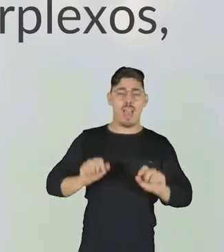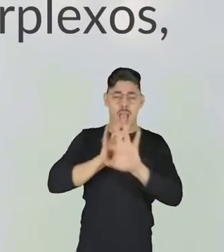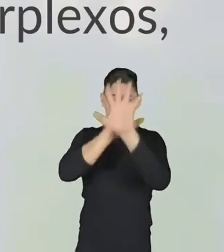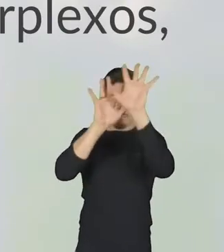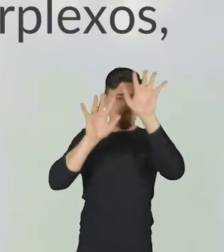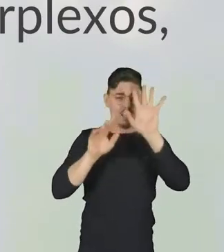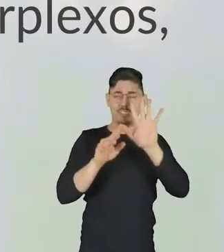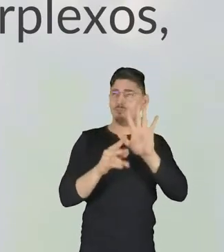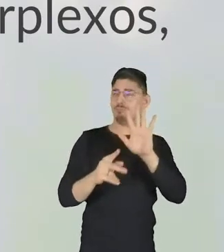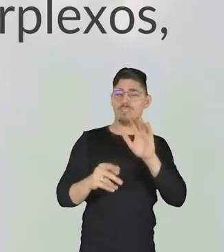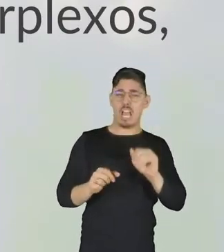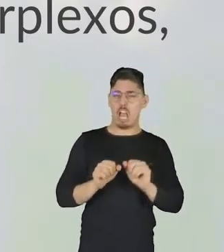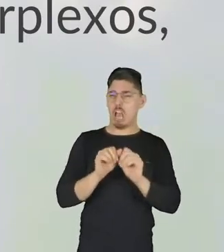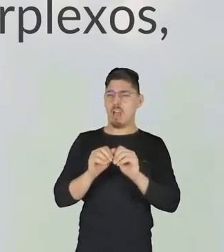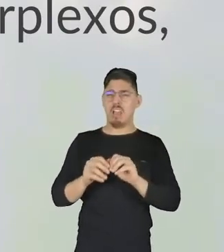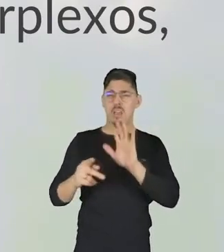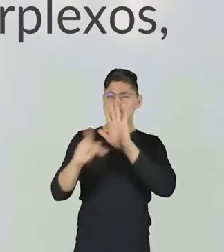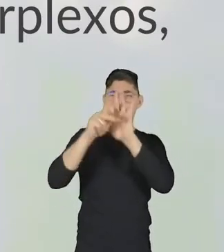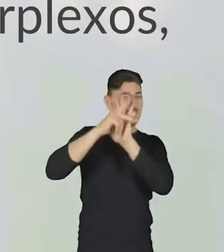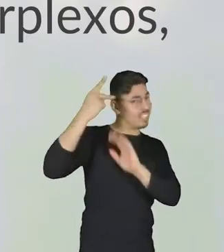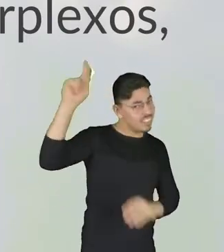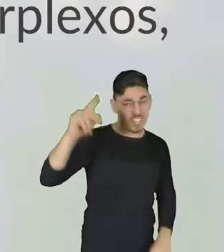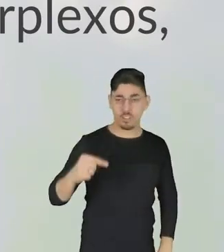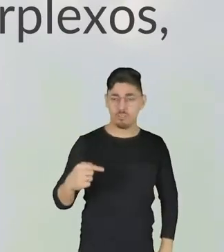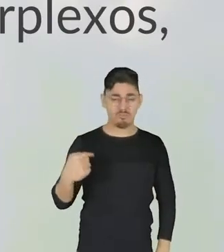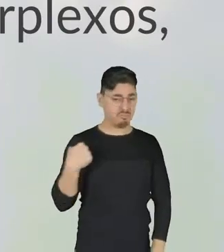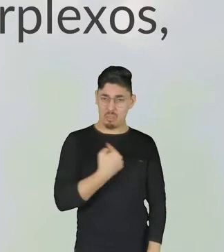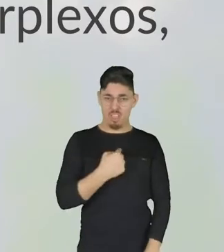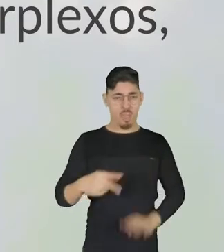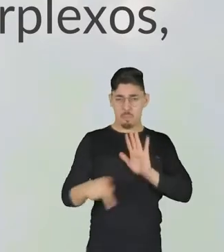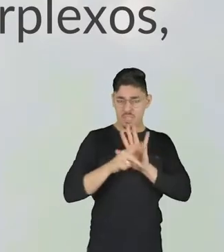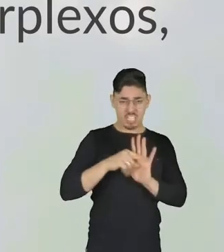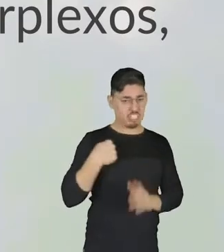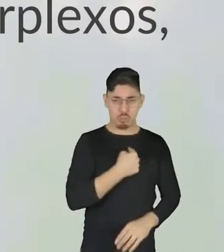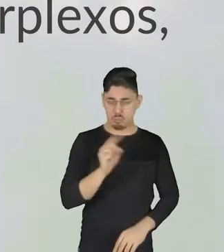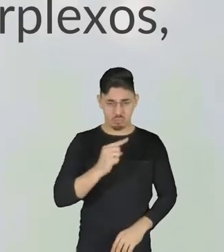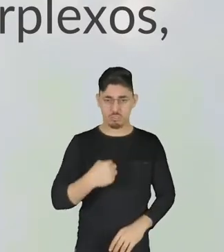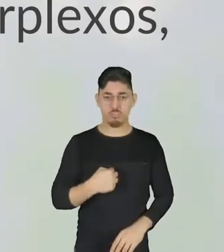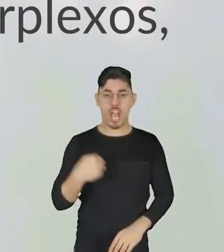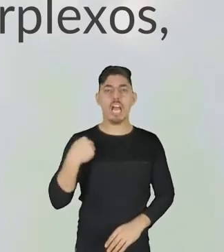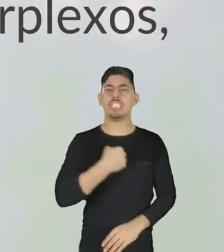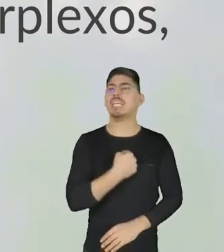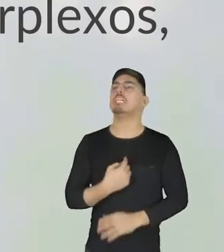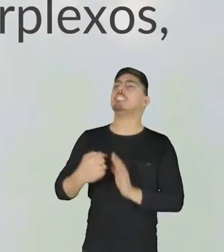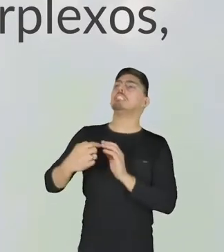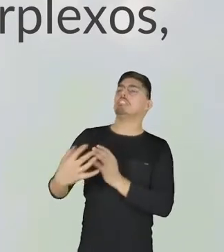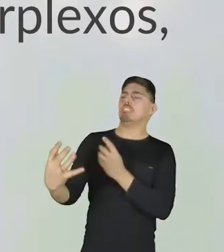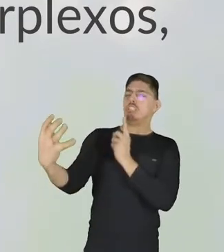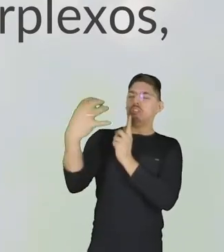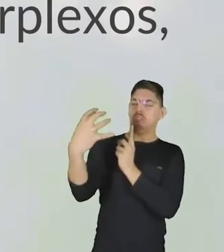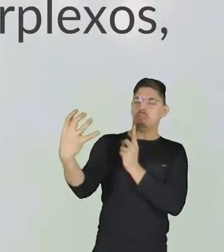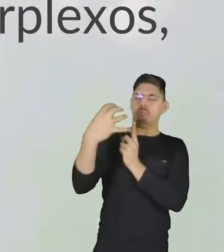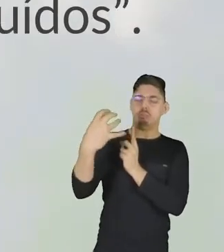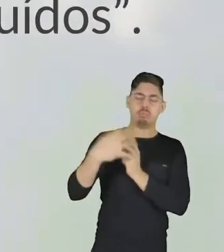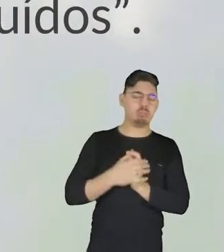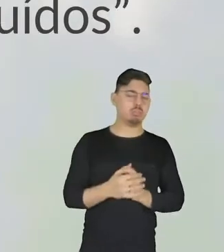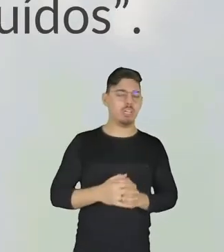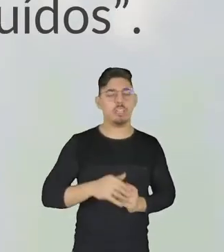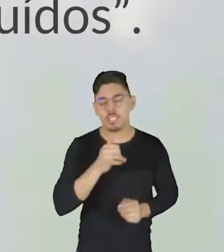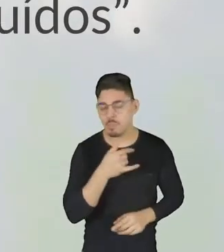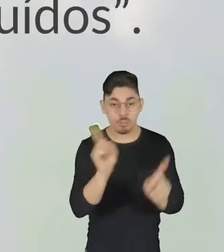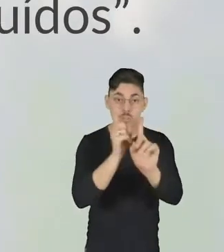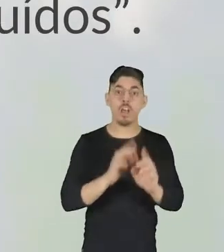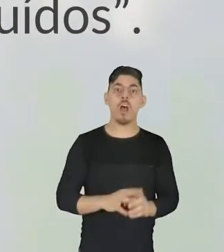nós. De todos os lados somos pressionados, mas não desanimados. Ficamos